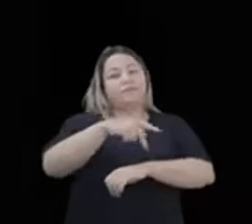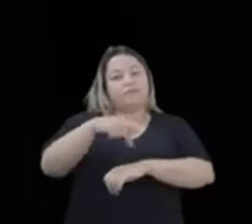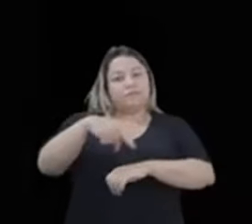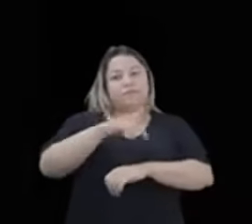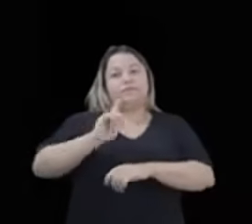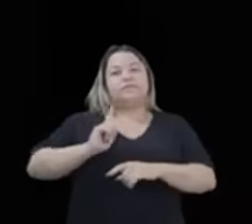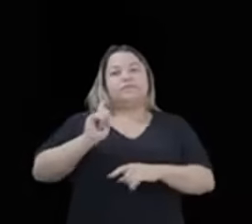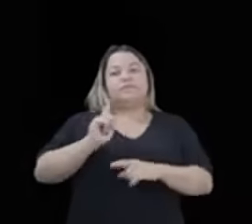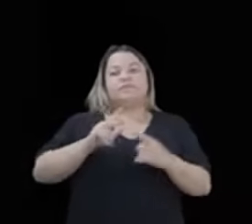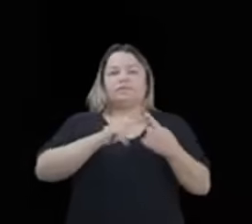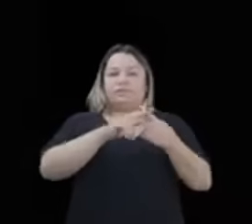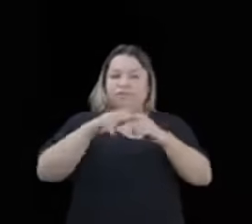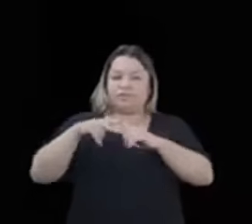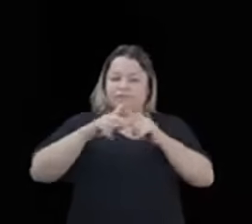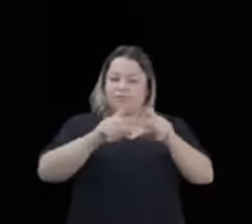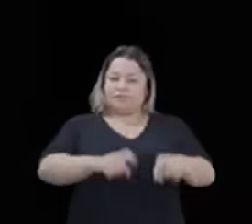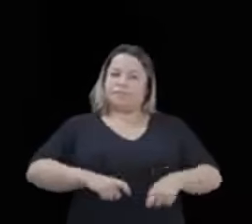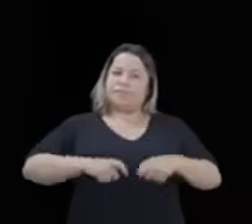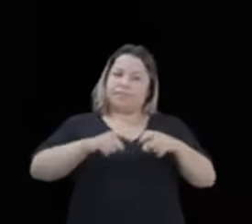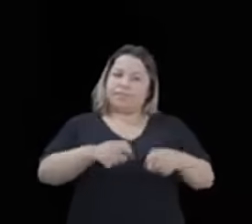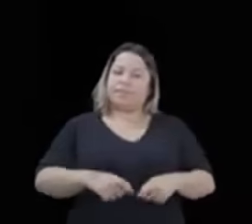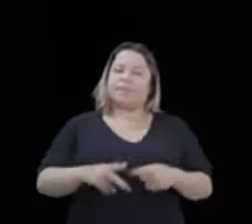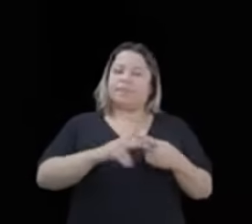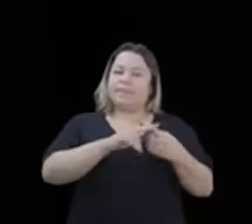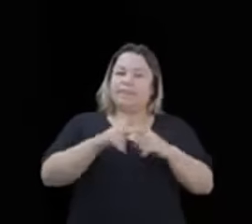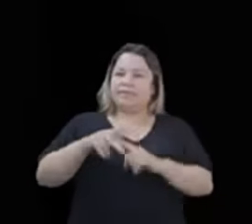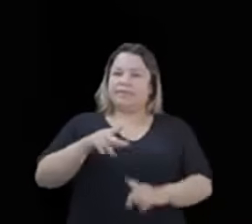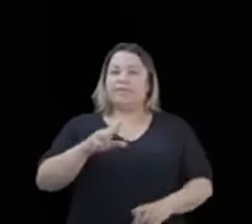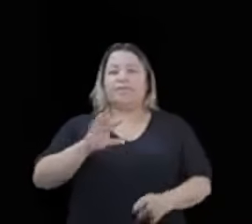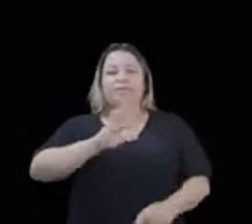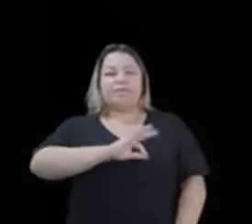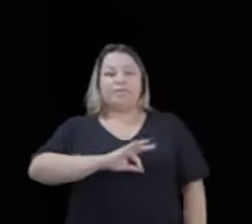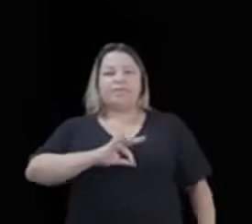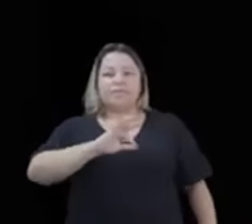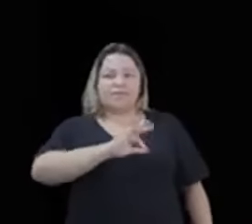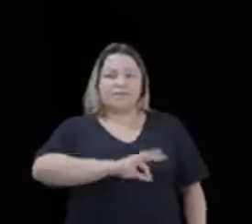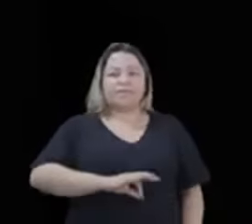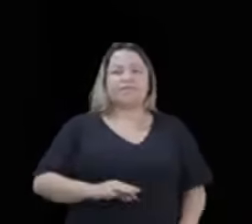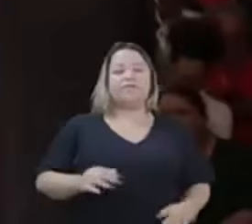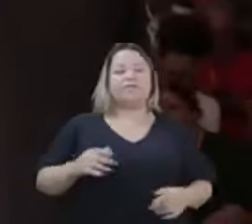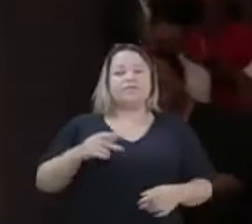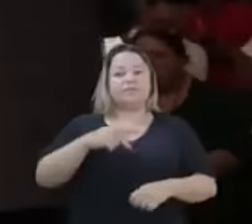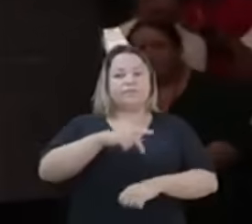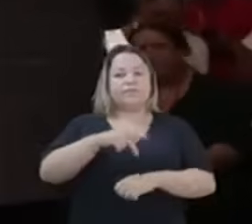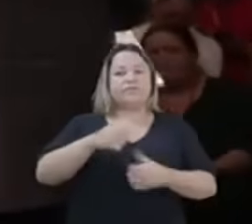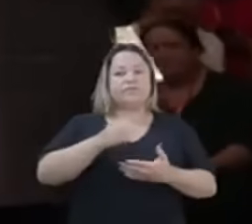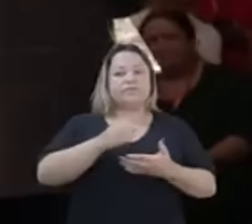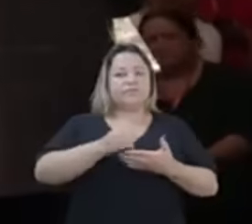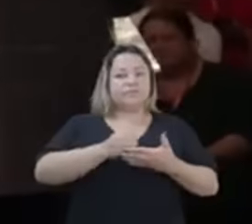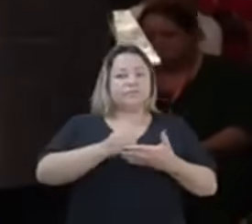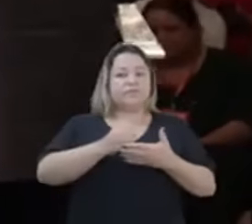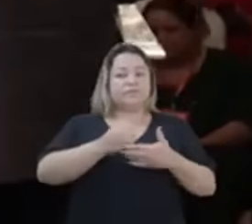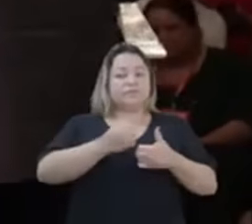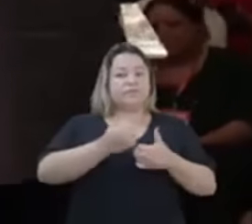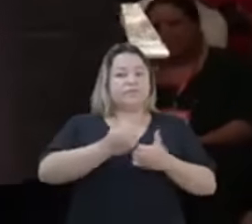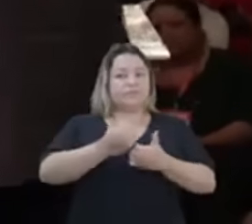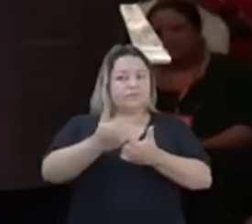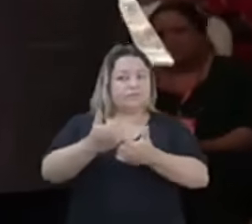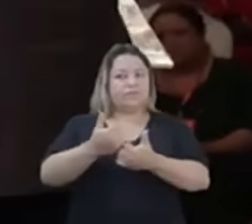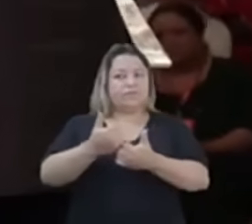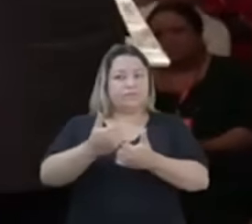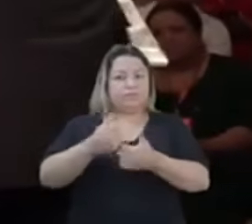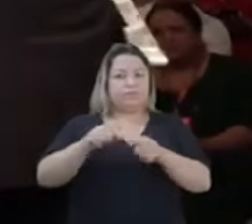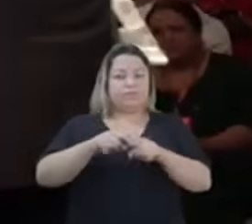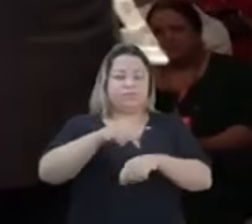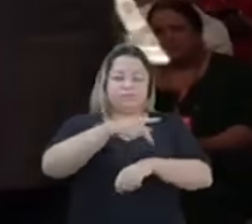agrária, um país que faça a reforma da renda, um país que apoie o pequeno e médio empresário,